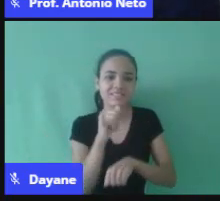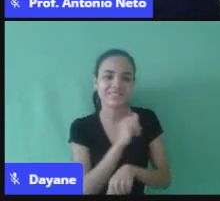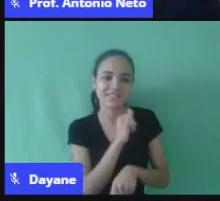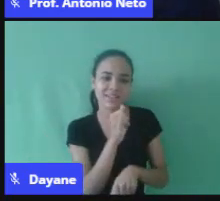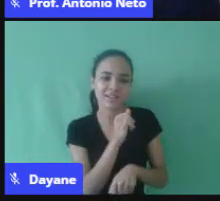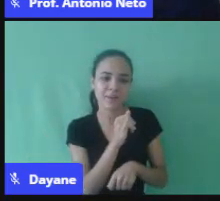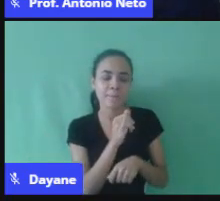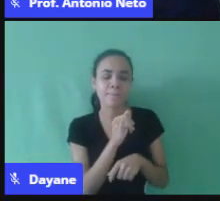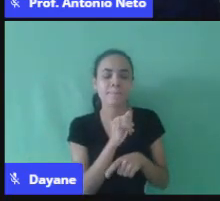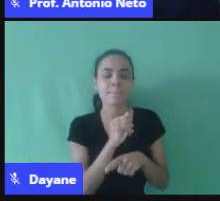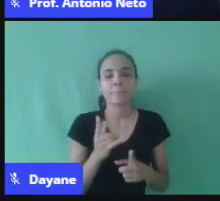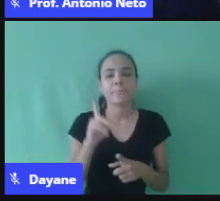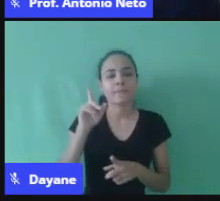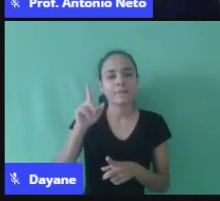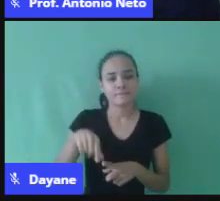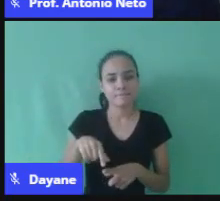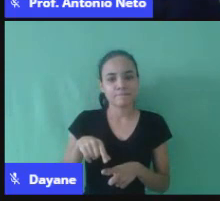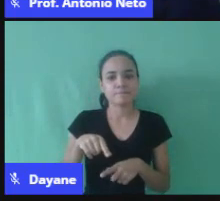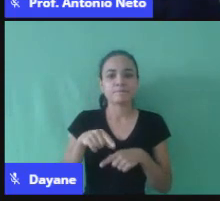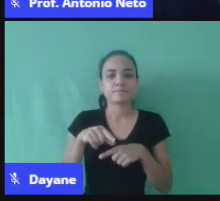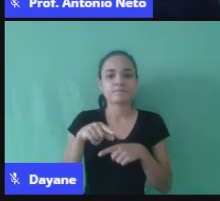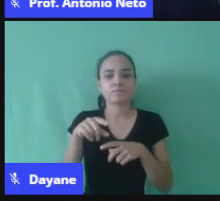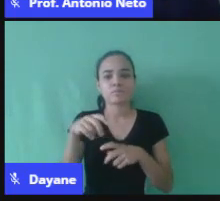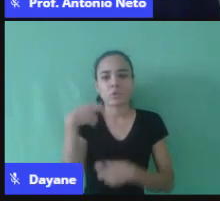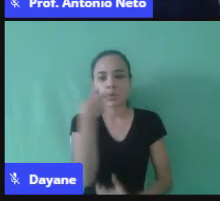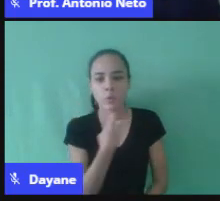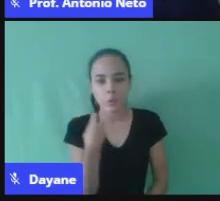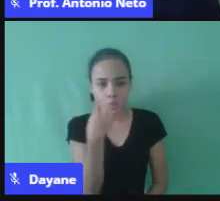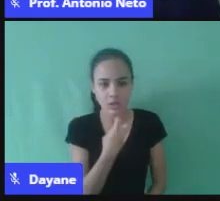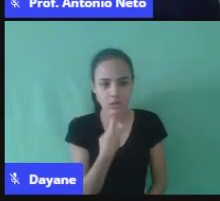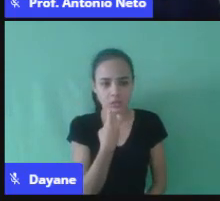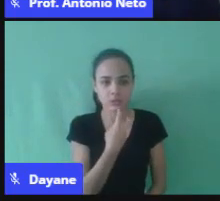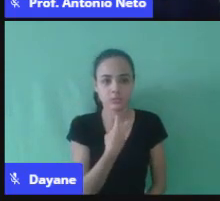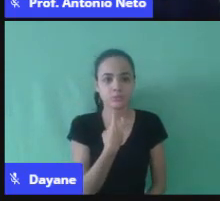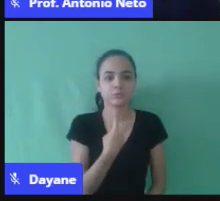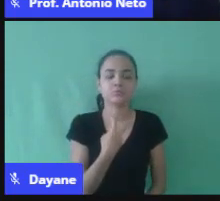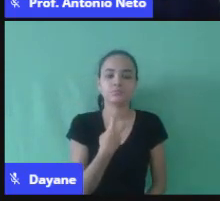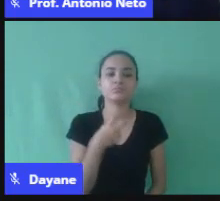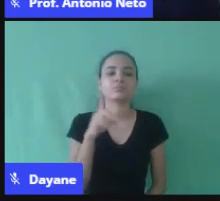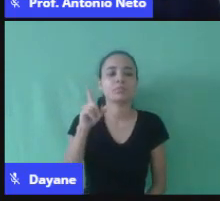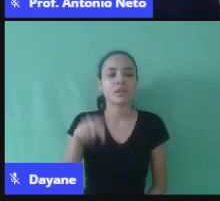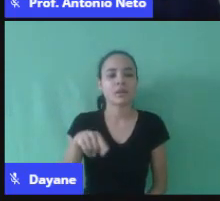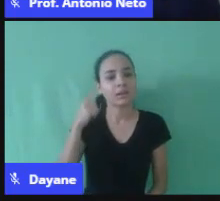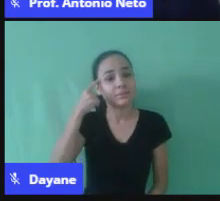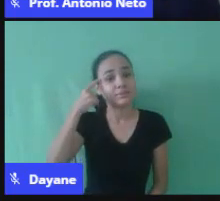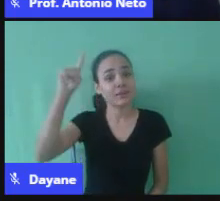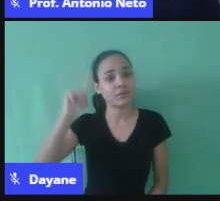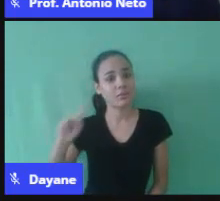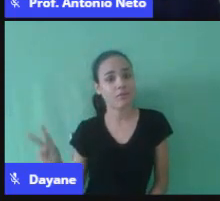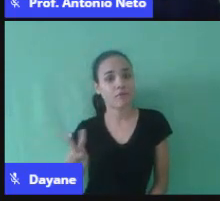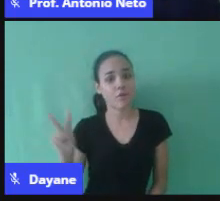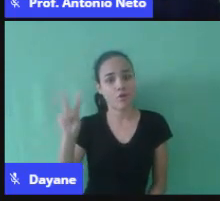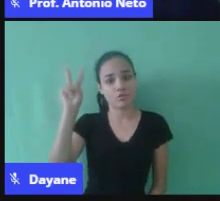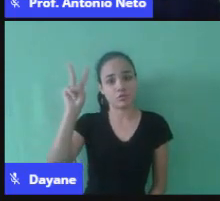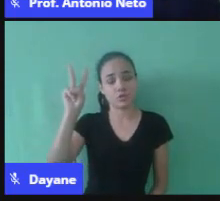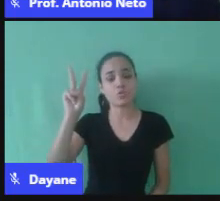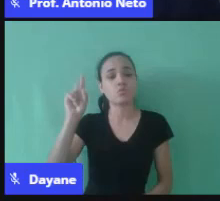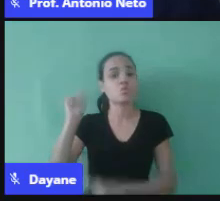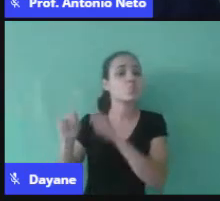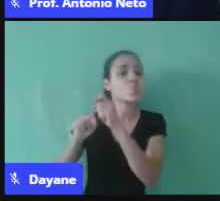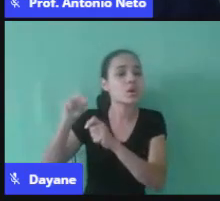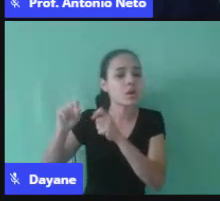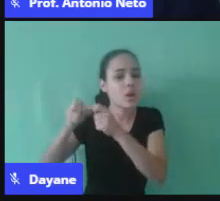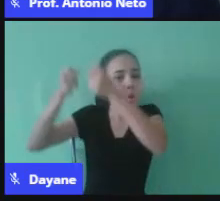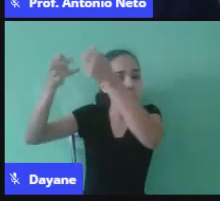trazendo essa ideia e essa compreensão da valorização do que é contado, né, dos relatos,